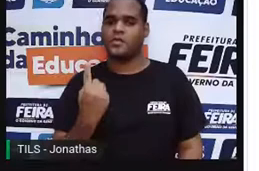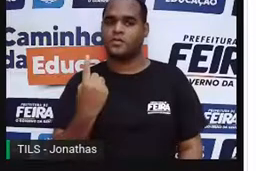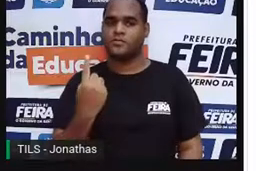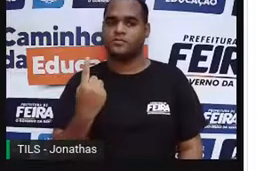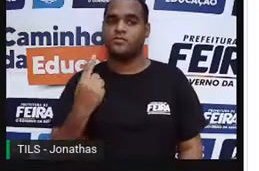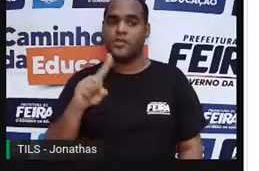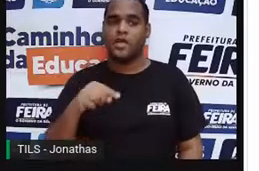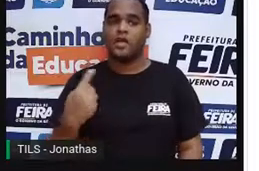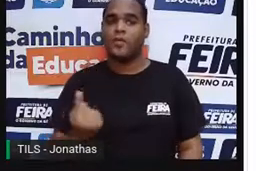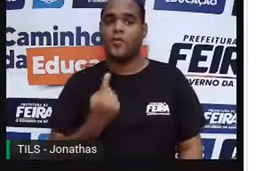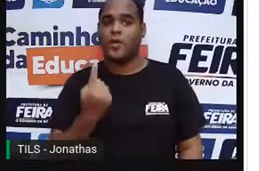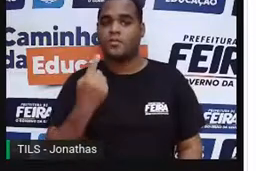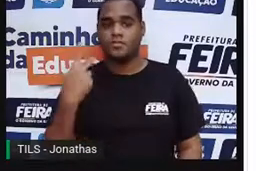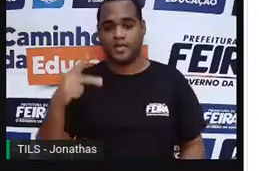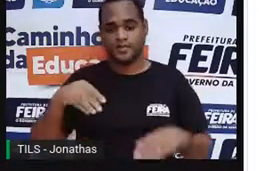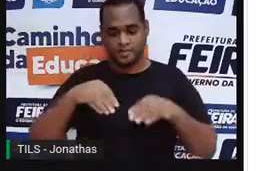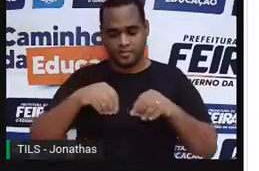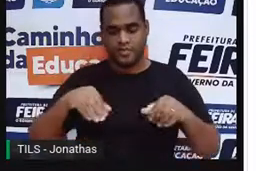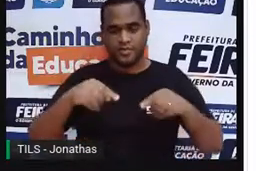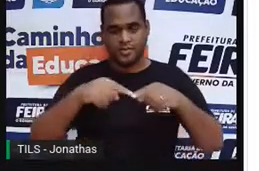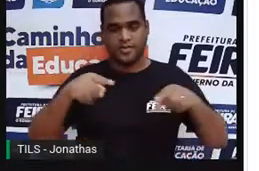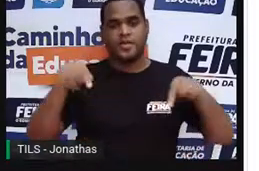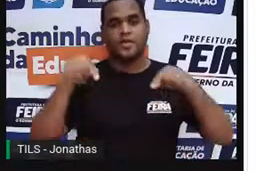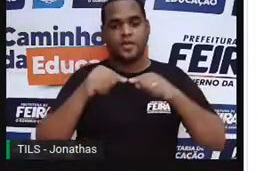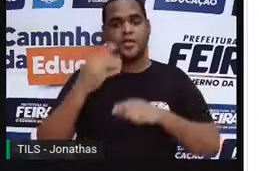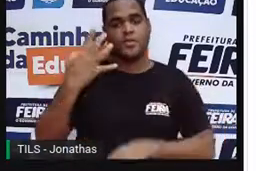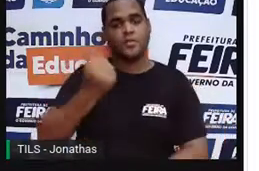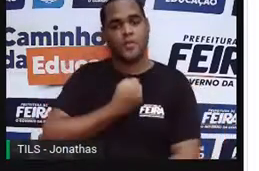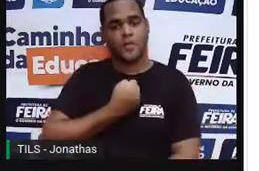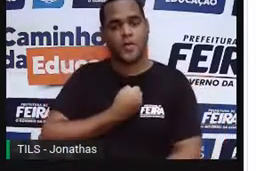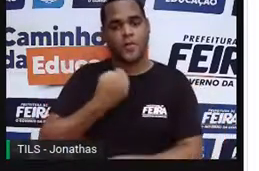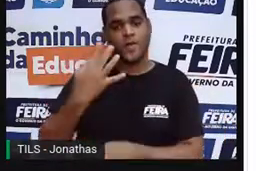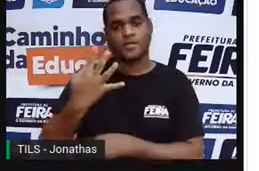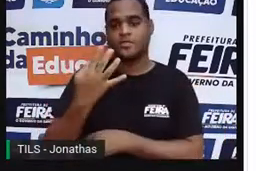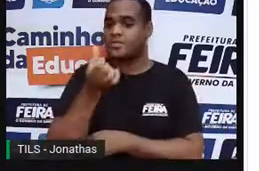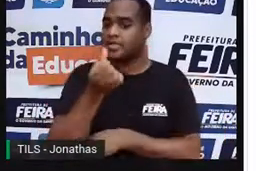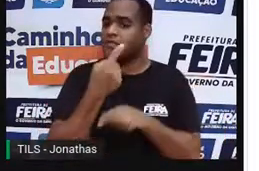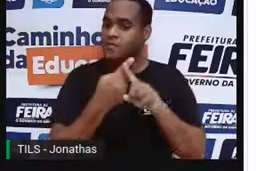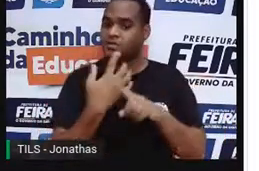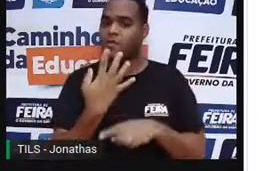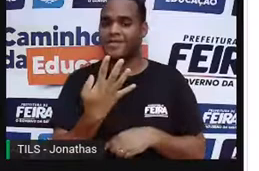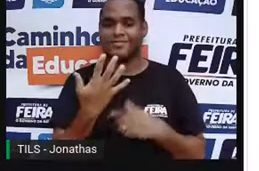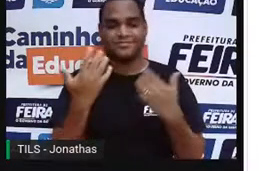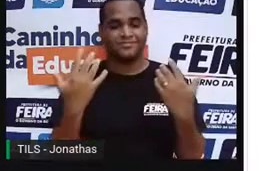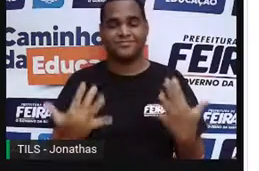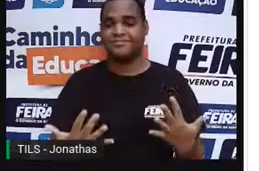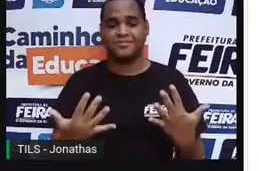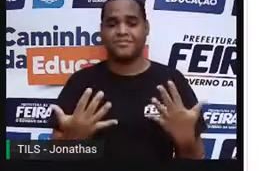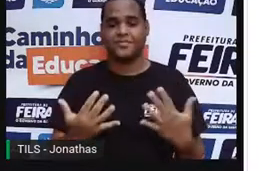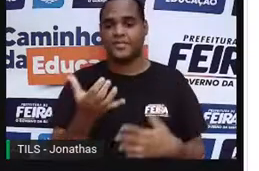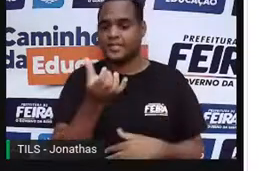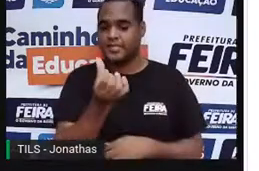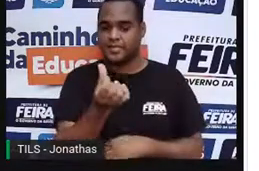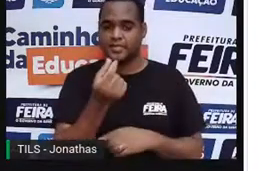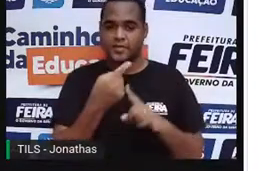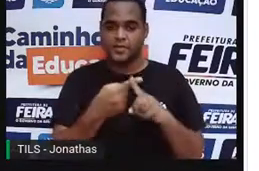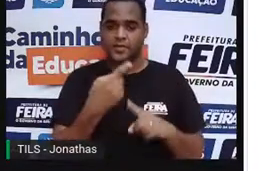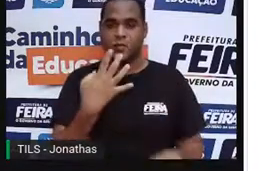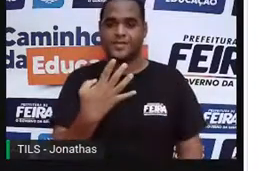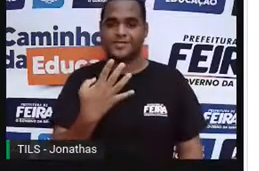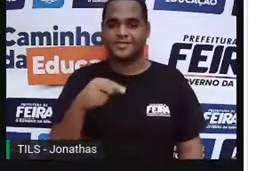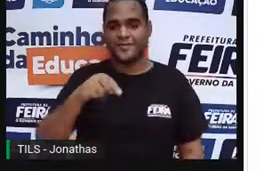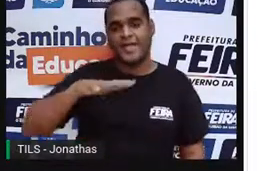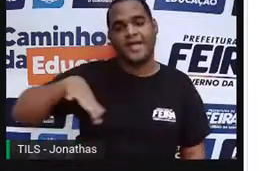altura daquele terreno foi quatro por isso que a gente fez seis vezes quatro tá então para calcular